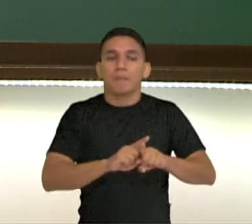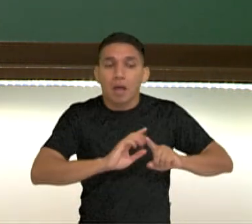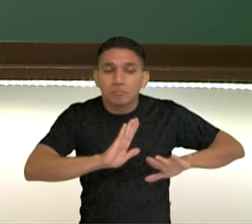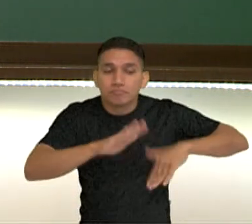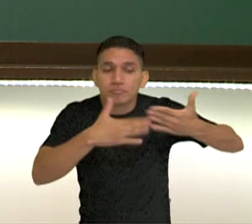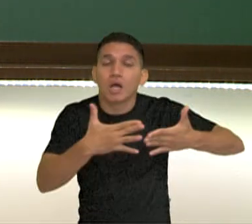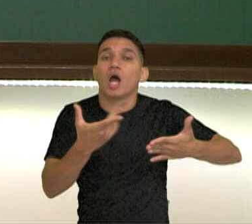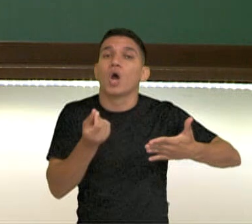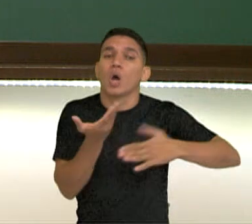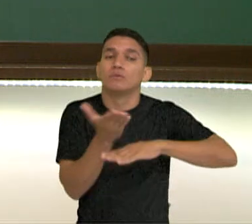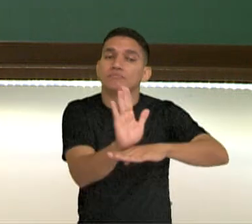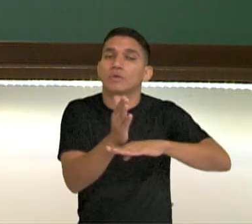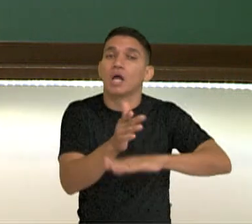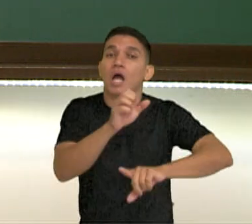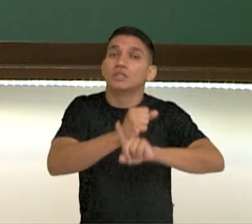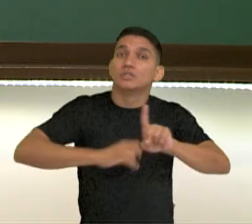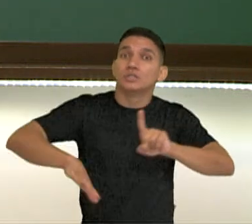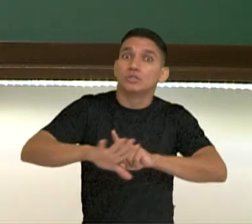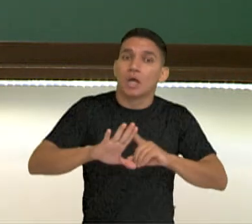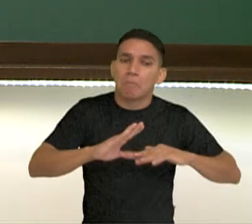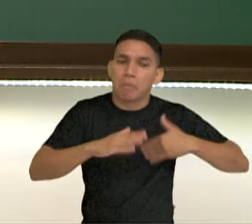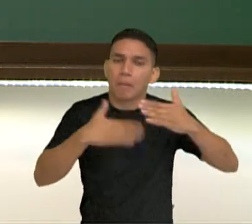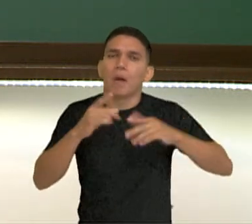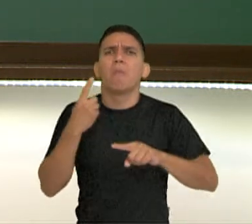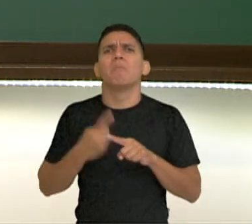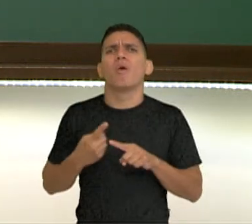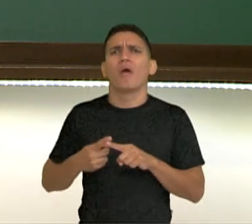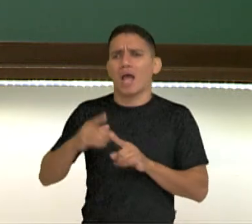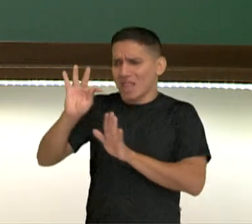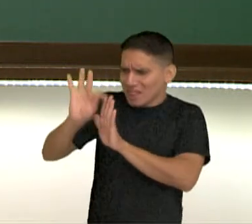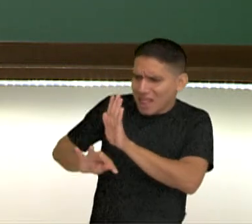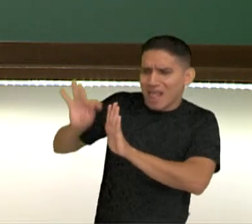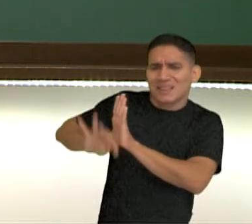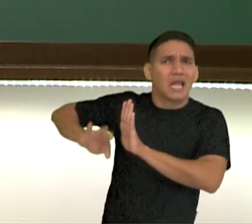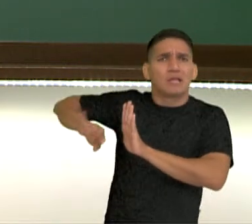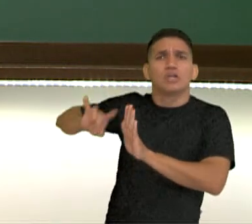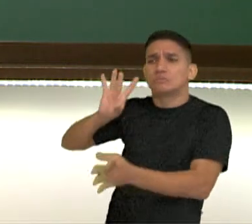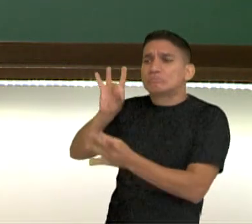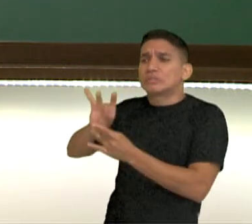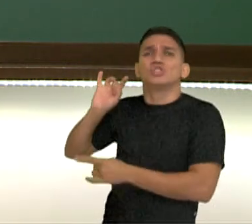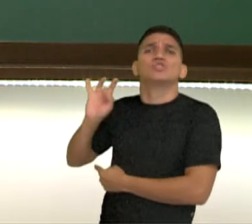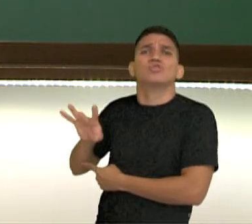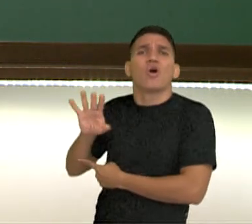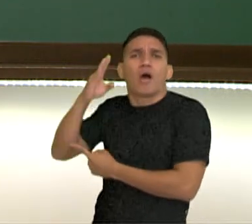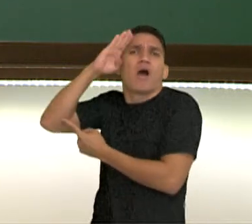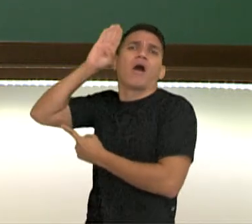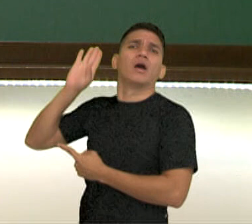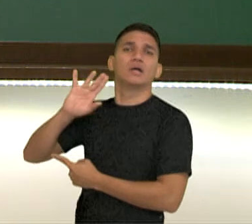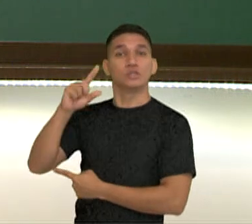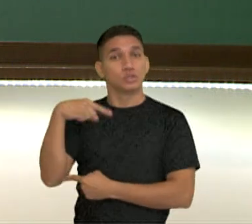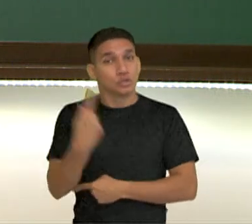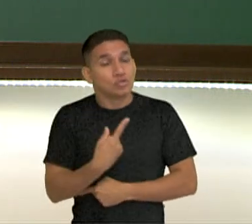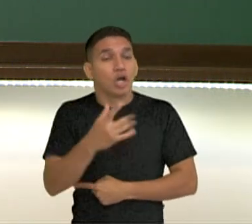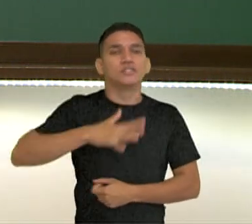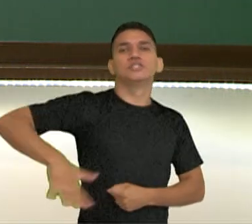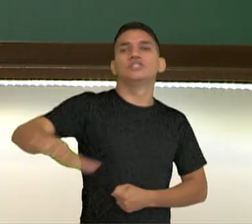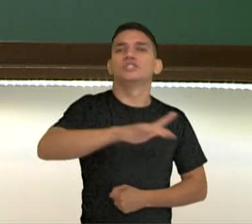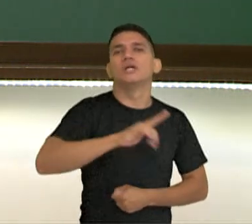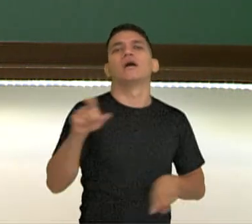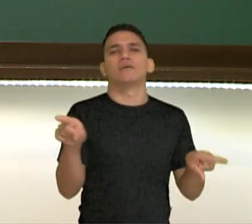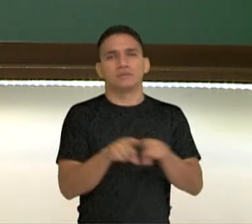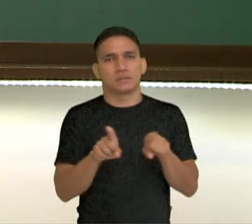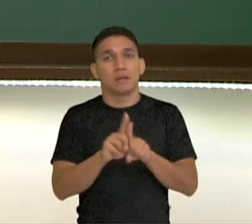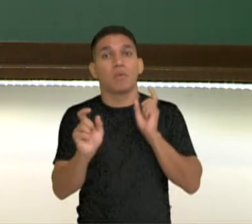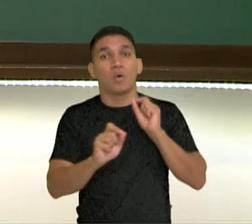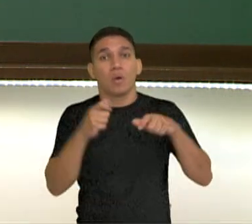quê? Porque esses textos não têm que ficar só lá na esfera acadêmica. Nós, a população em geral, temos